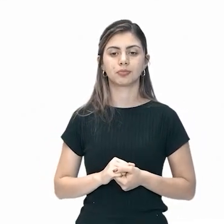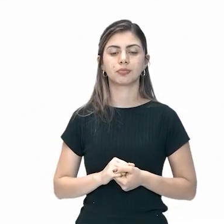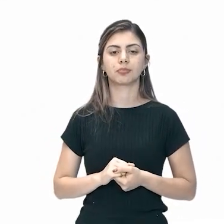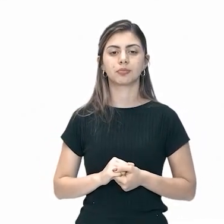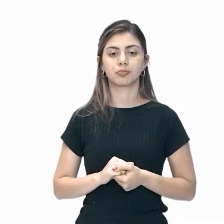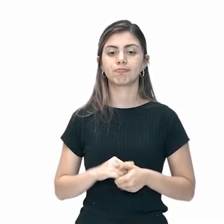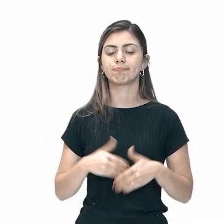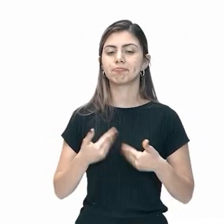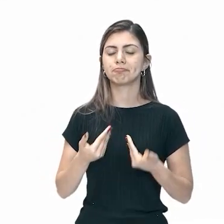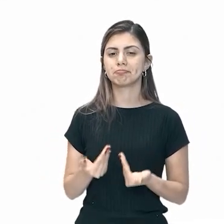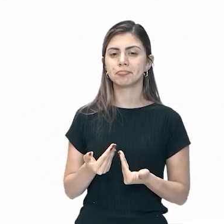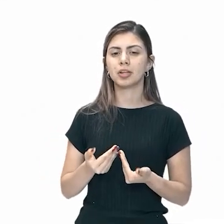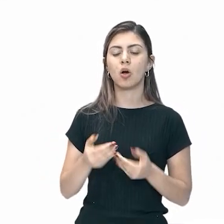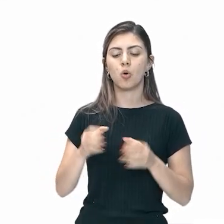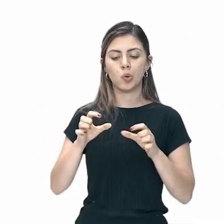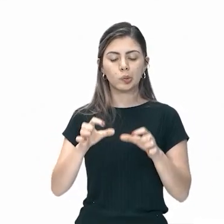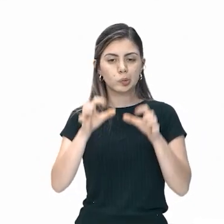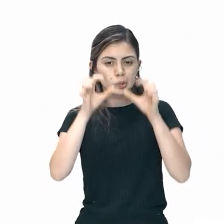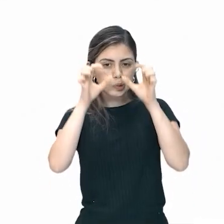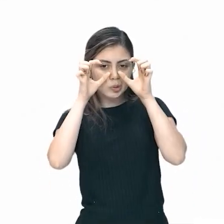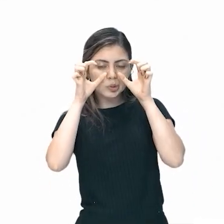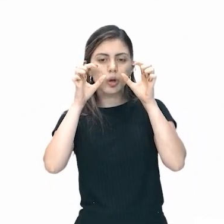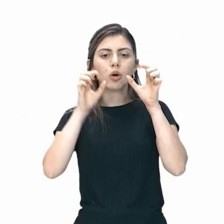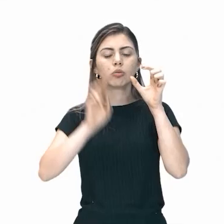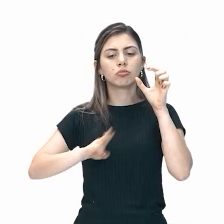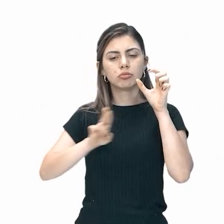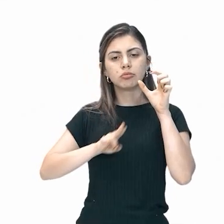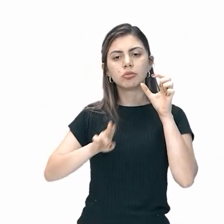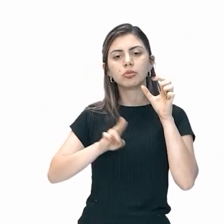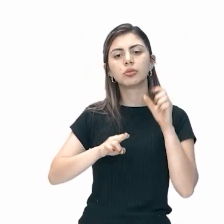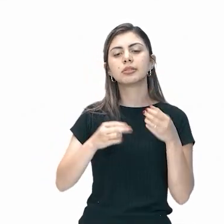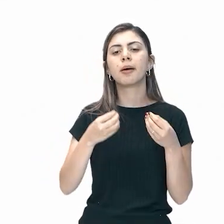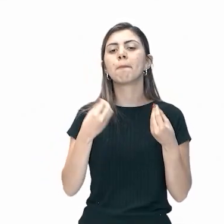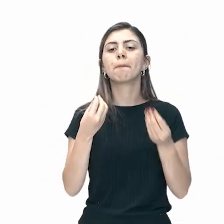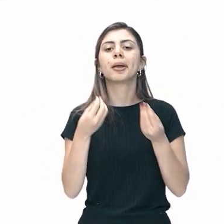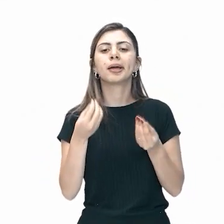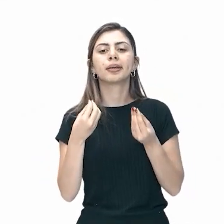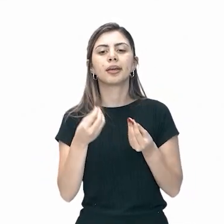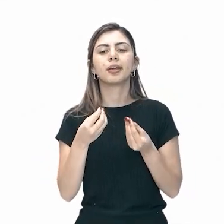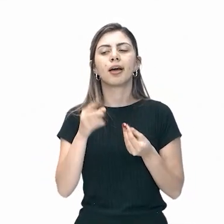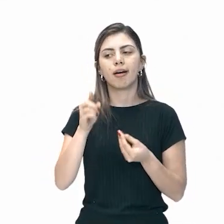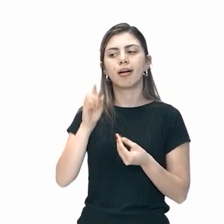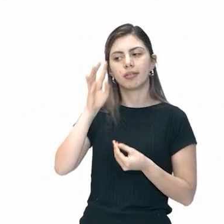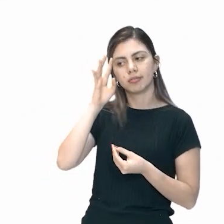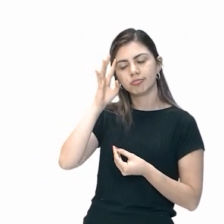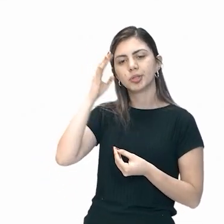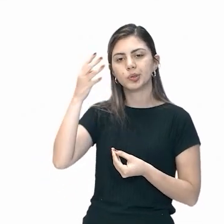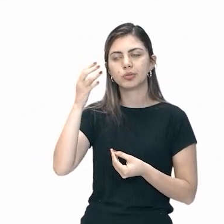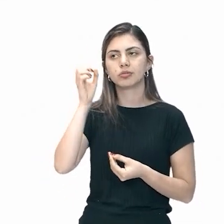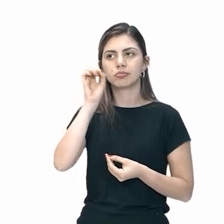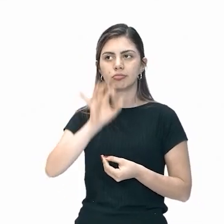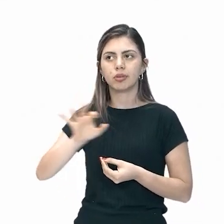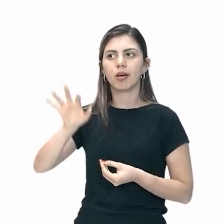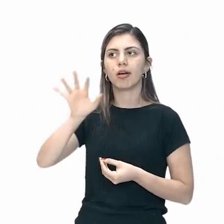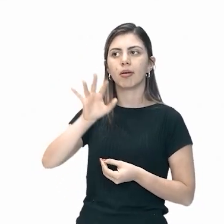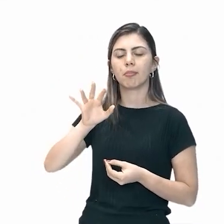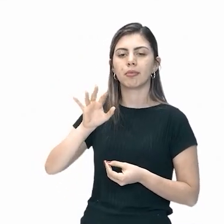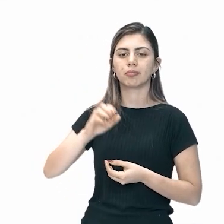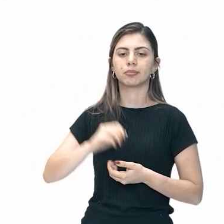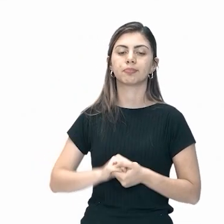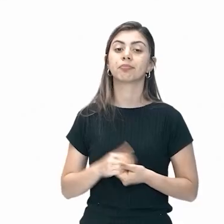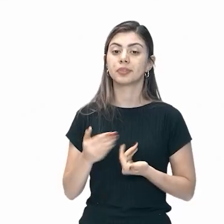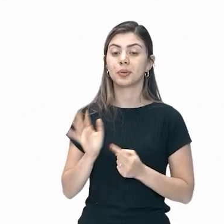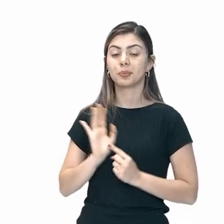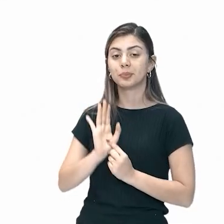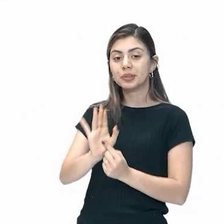Então, os óculos e as lentes de contato vão ser utilizadas para corrigir esse defeito. E aí, eu trouxe para ti algumas